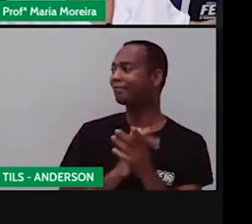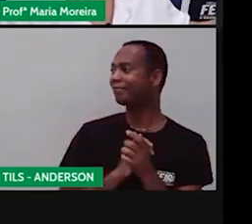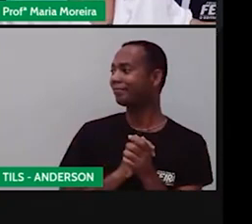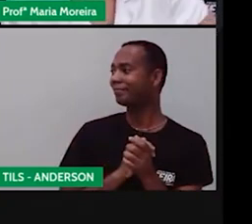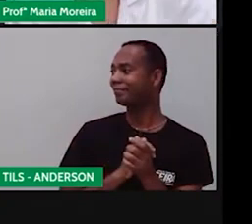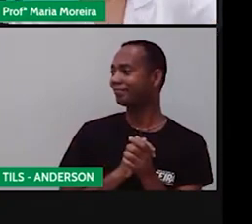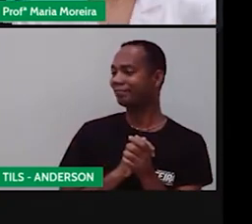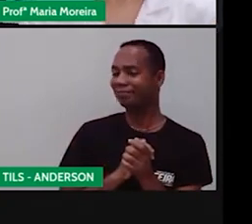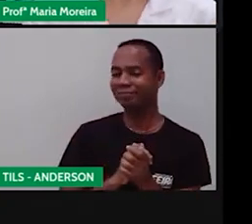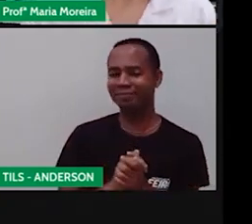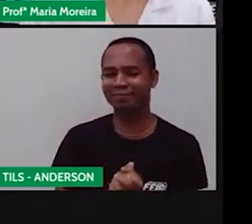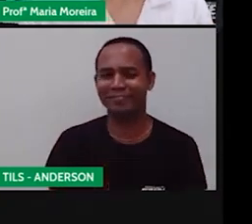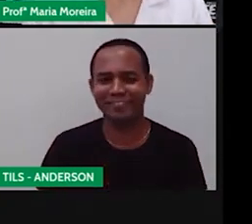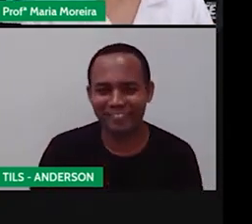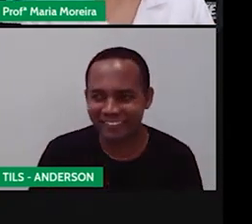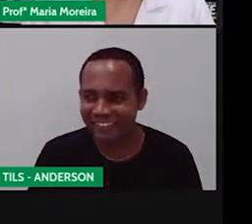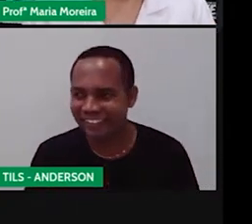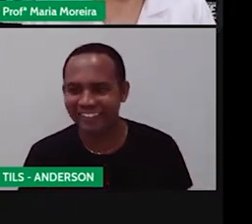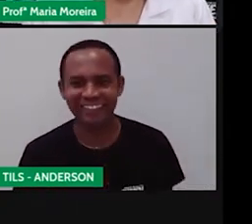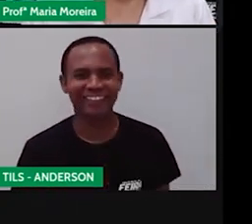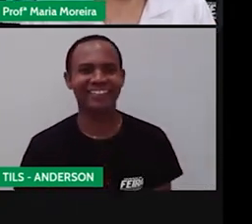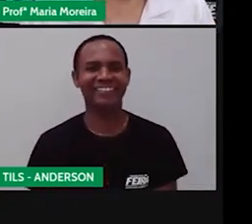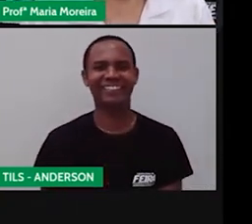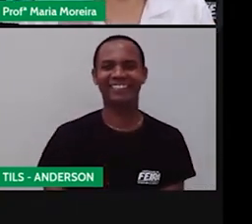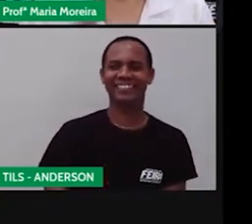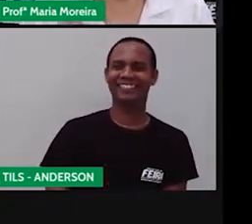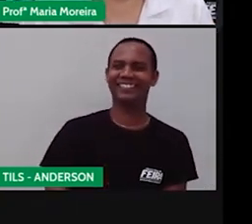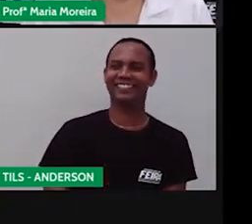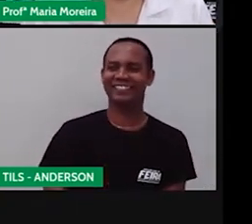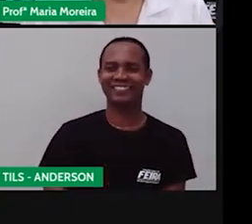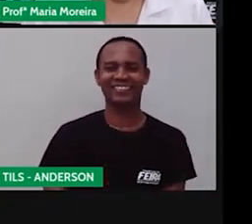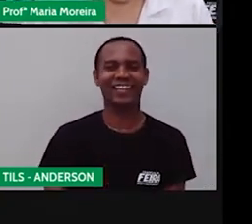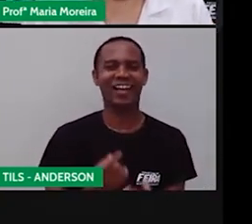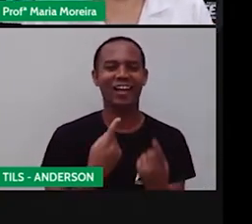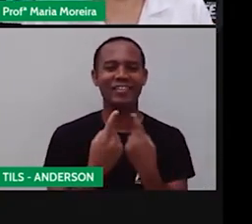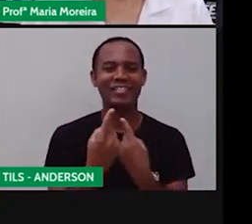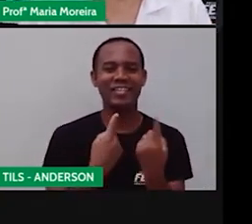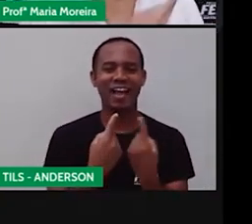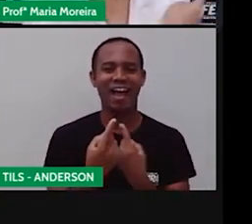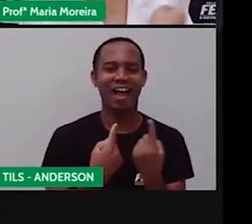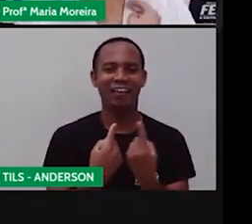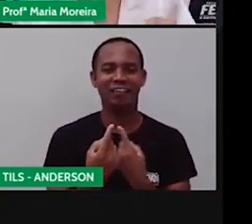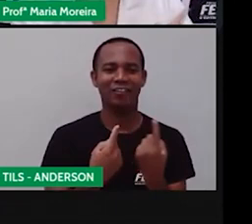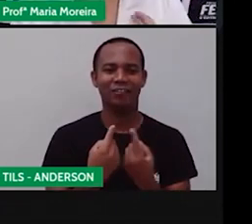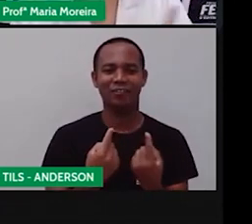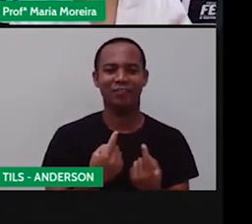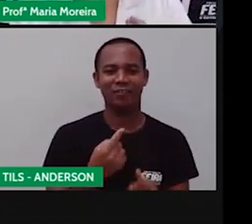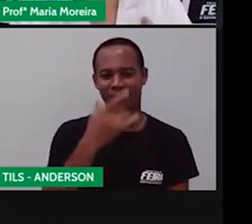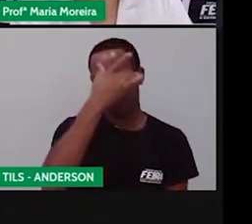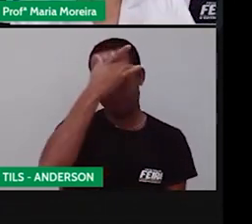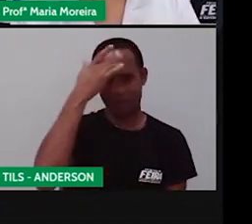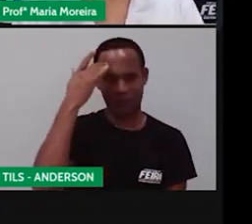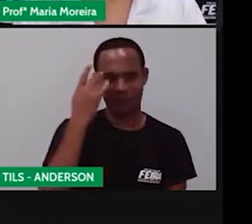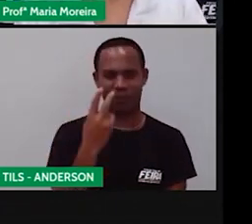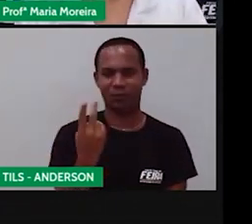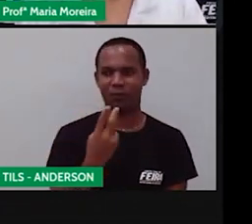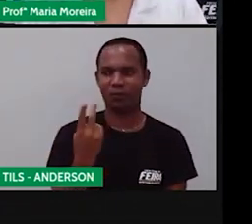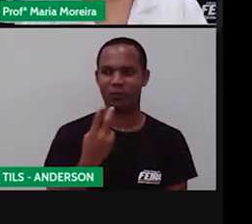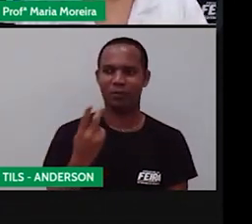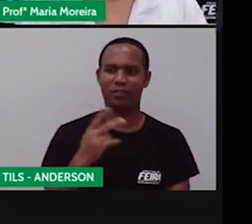Ele não gosta da Pro. Então, o que foi que aconteceu? Isso foi um diálogo. Duas pessoas estavam o